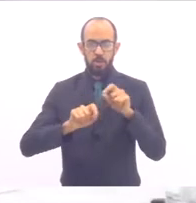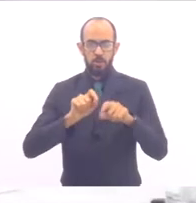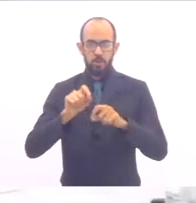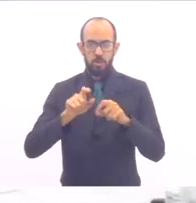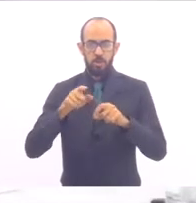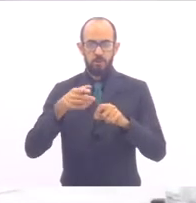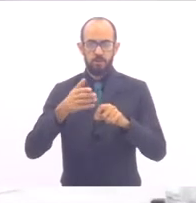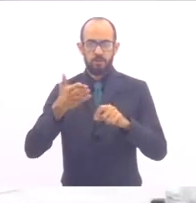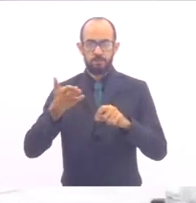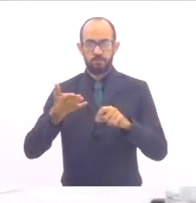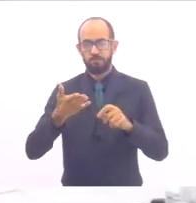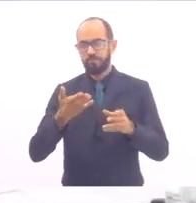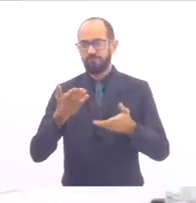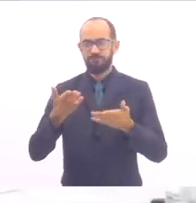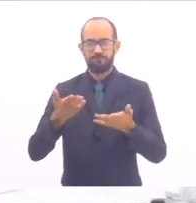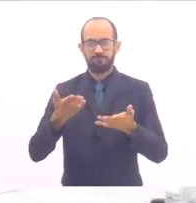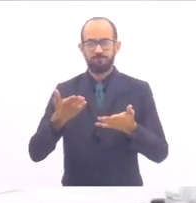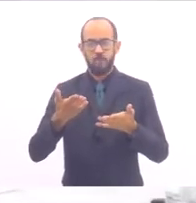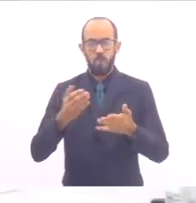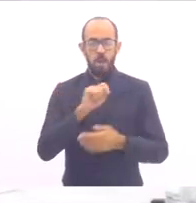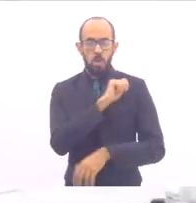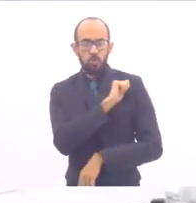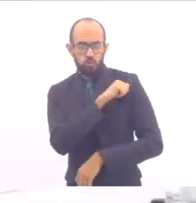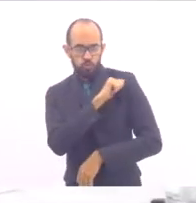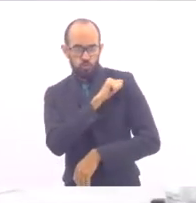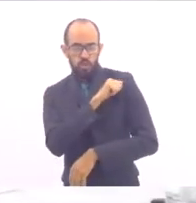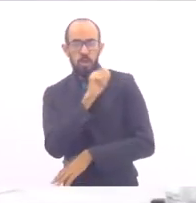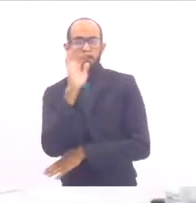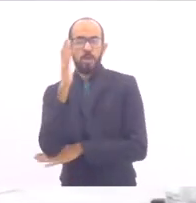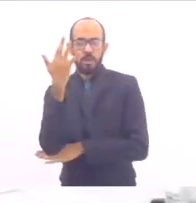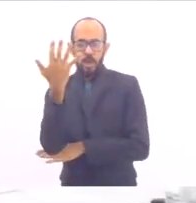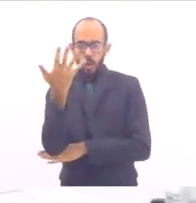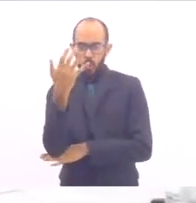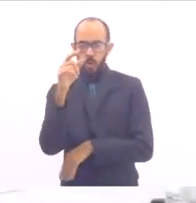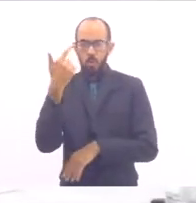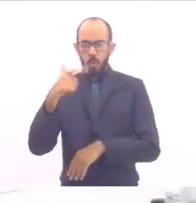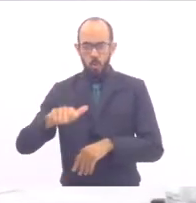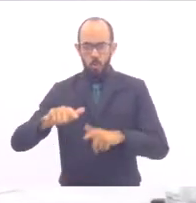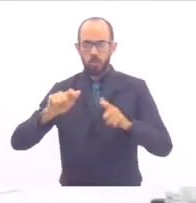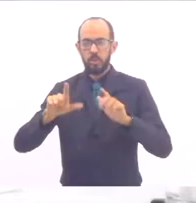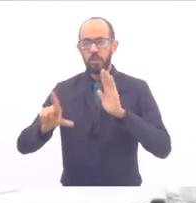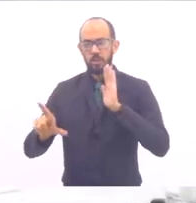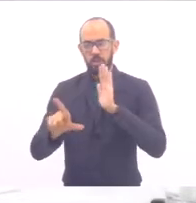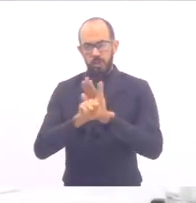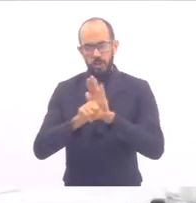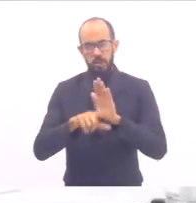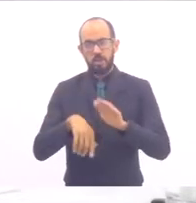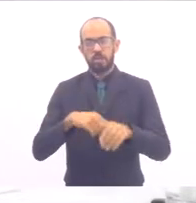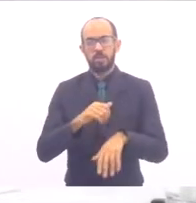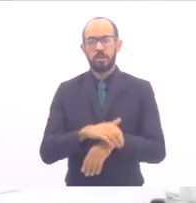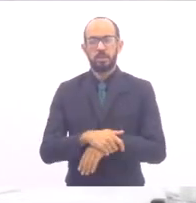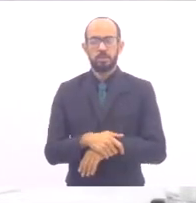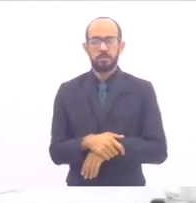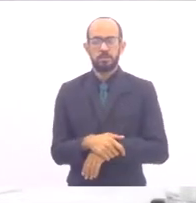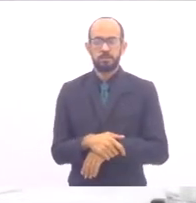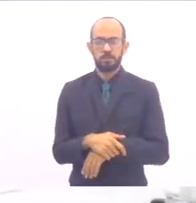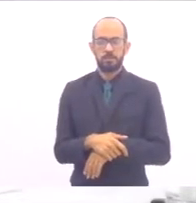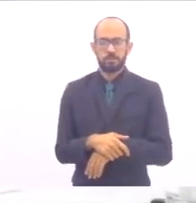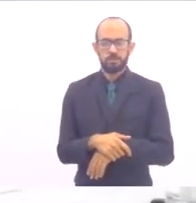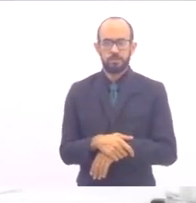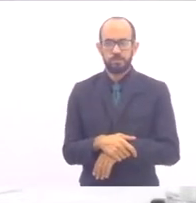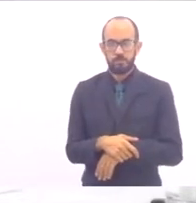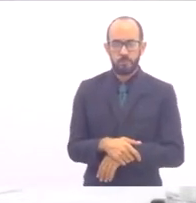uma auditoria ambiental, que isso é uma outra lei que está aqui no Cumpra-se também, nossa, e aí foi